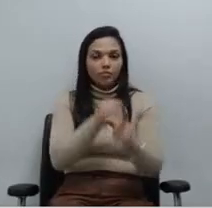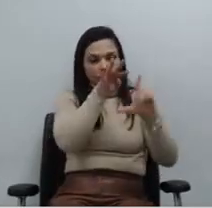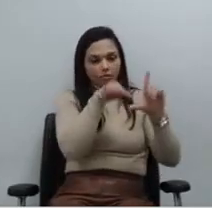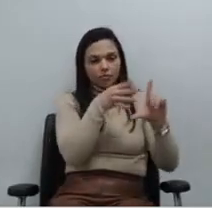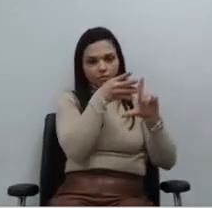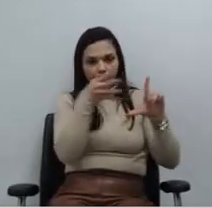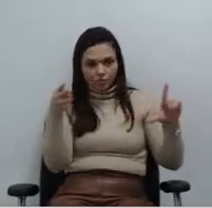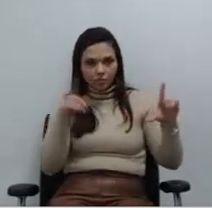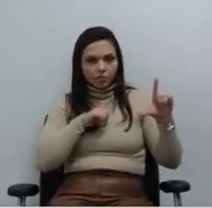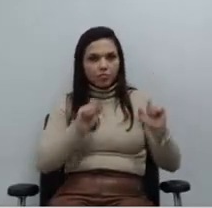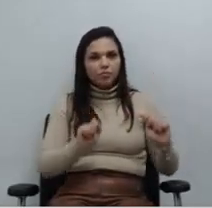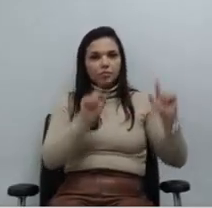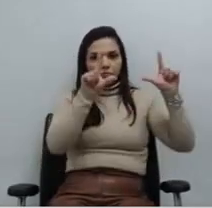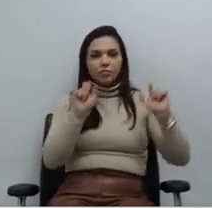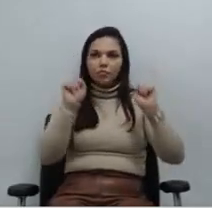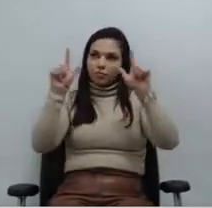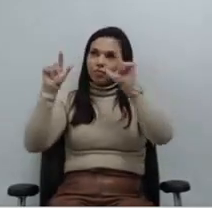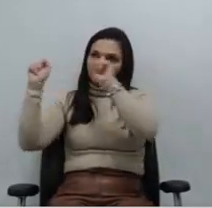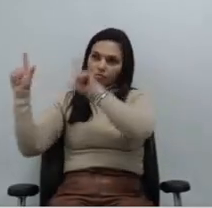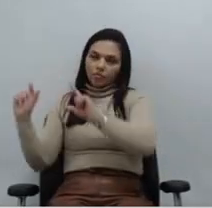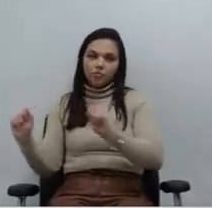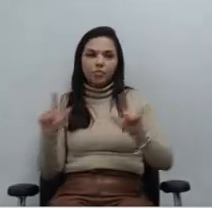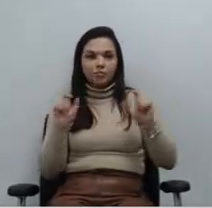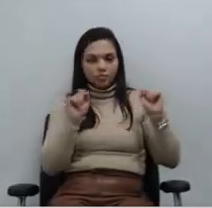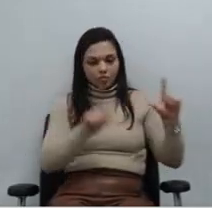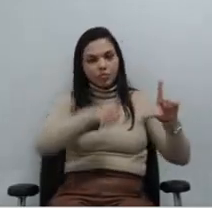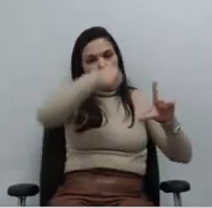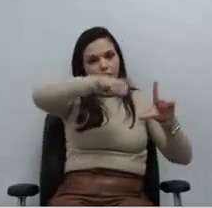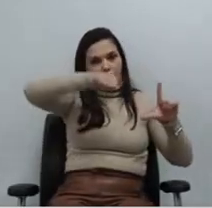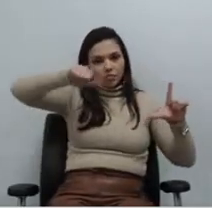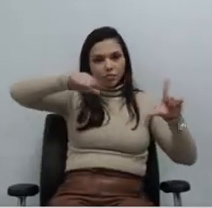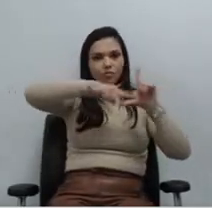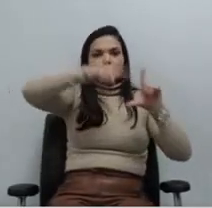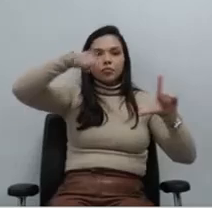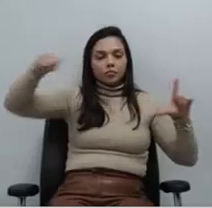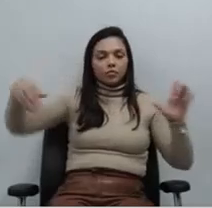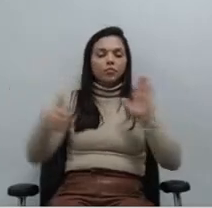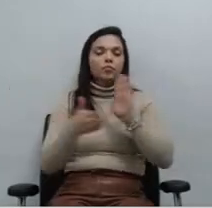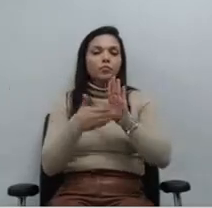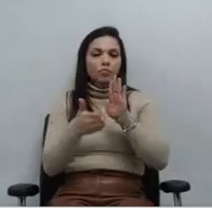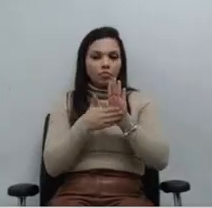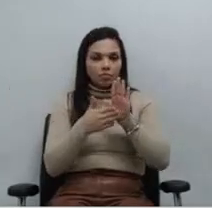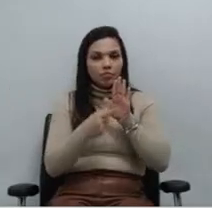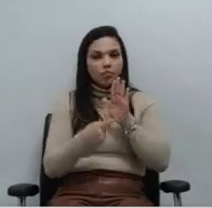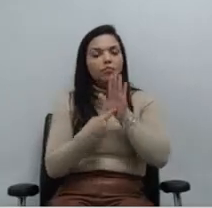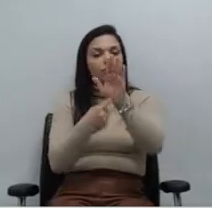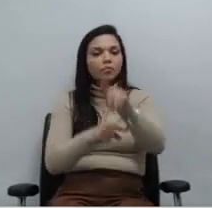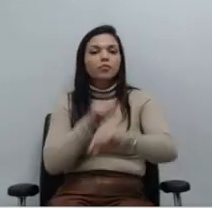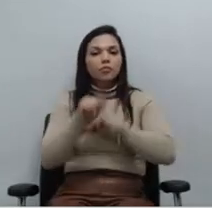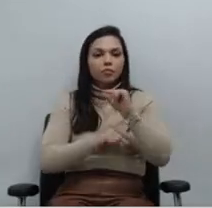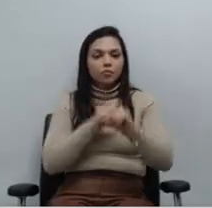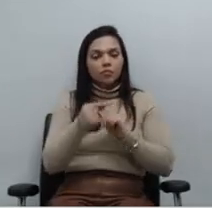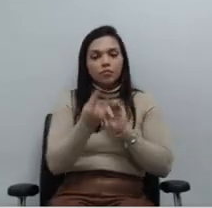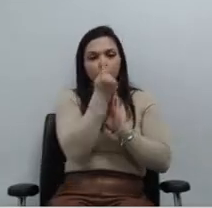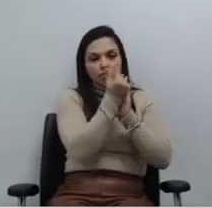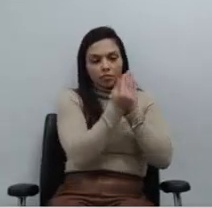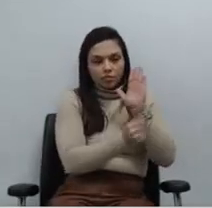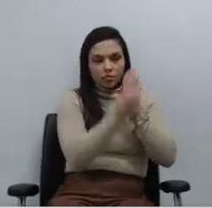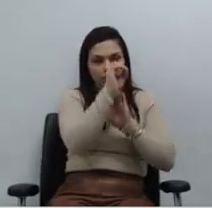com um quadro sintético e analítico da proposta, estimando como previsão uma receita no valor